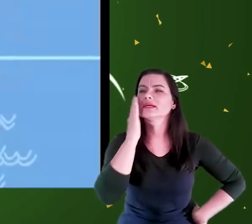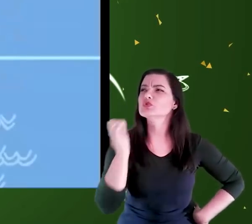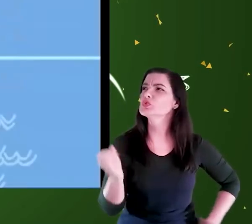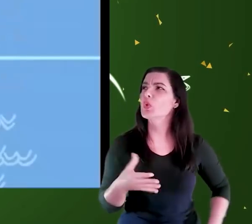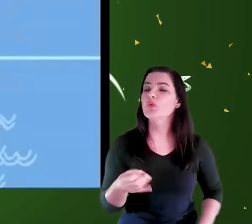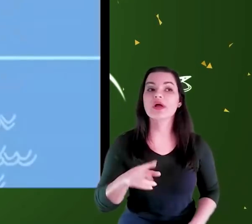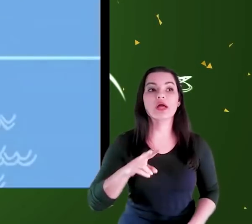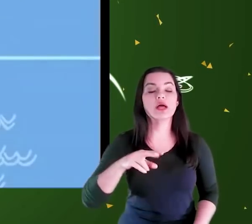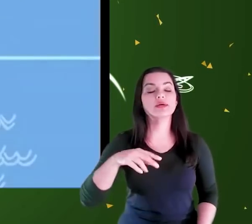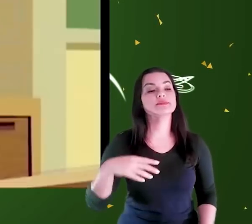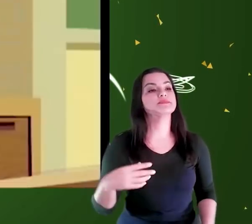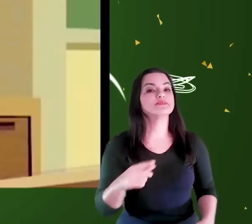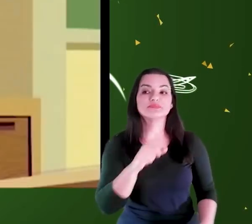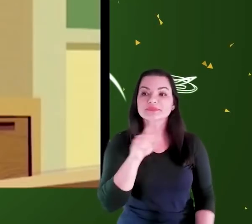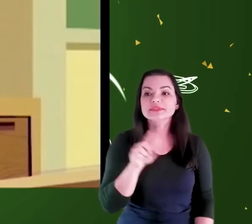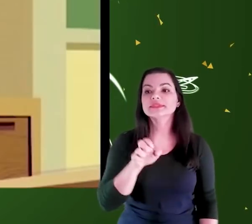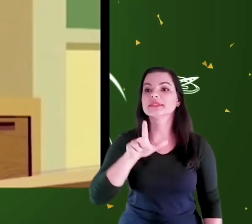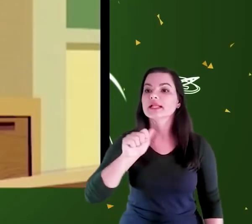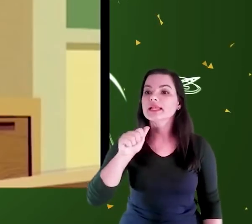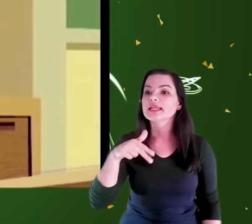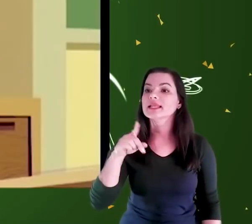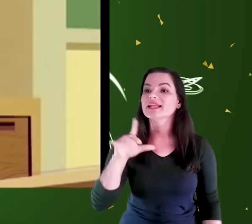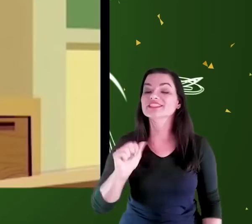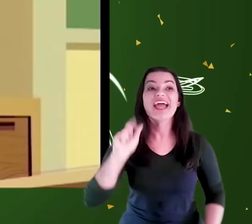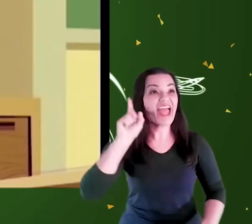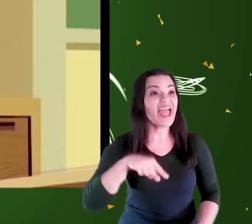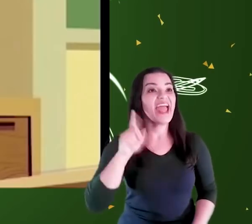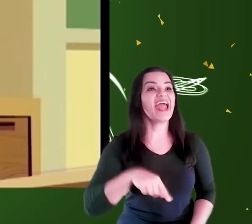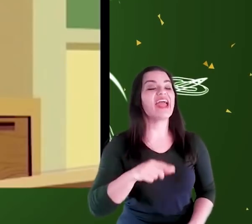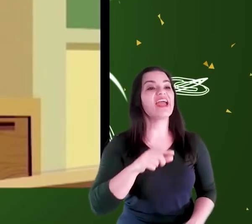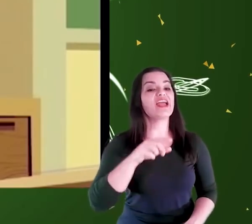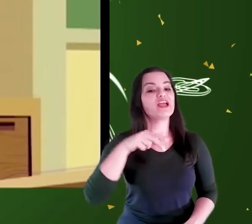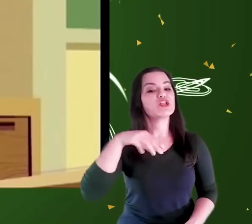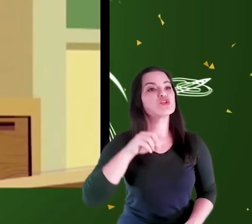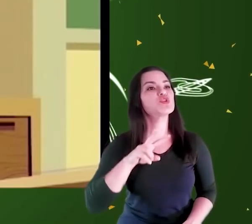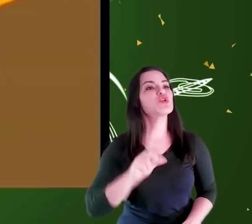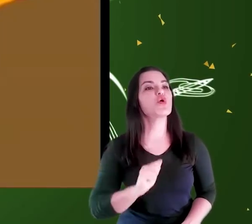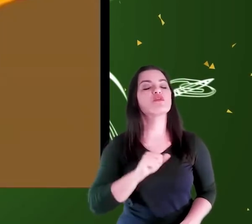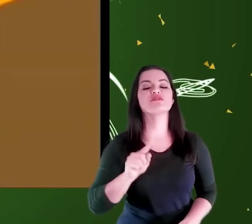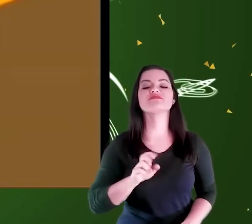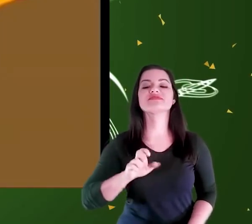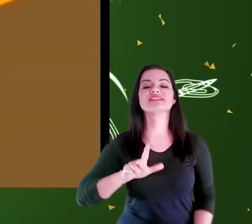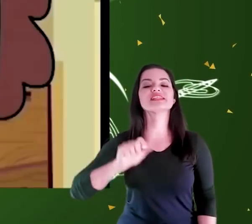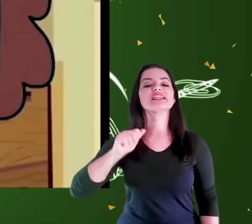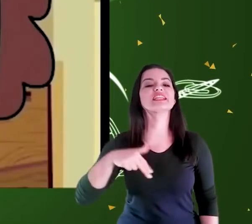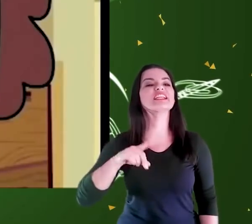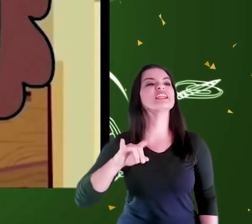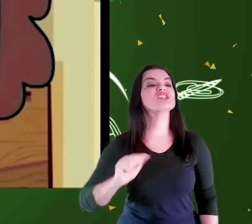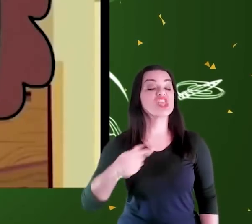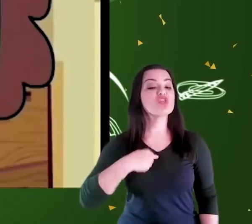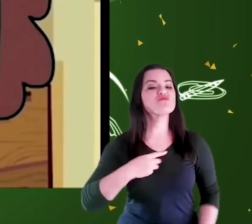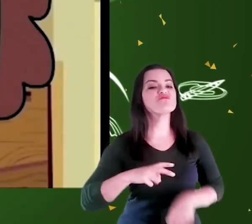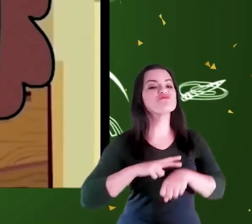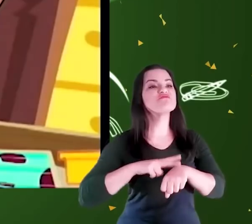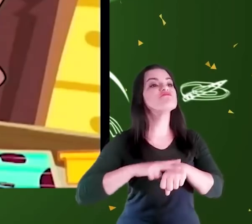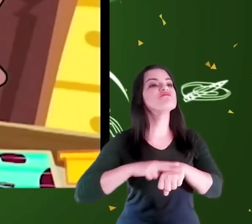Nova Zelândia! Isso, Nova Zelândia! Eu sou da Nova Zelândia e eu sou verde. Isso já tá